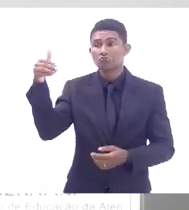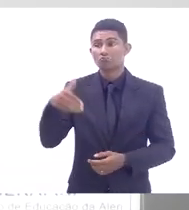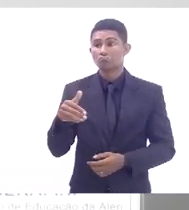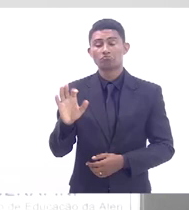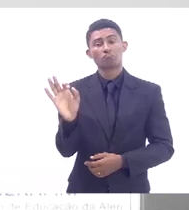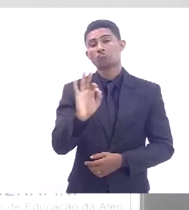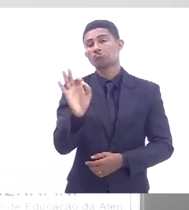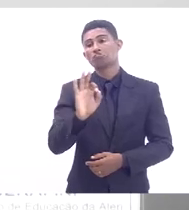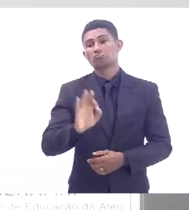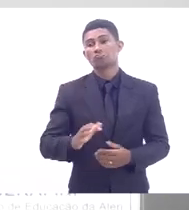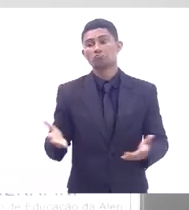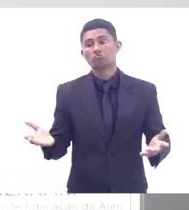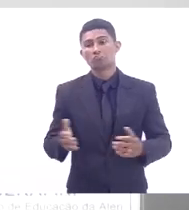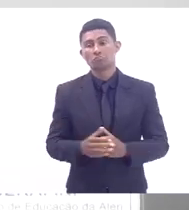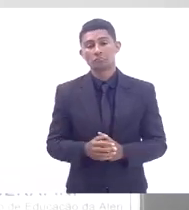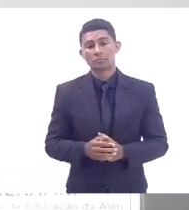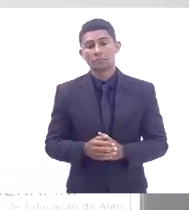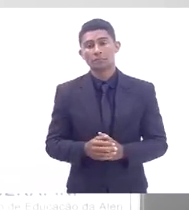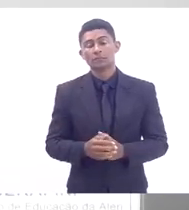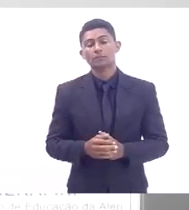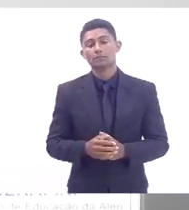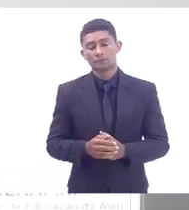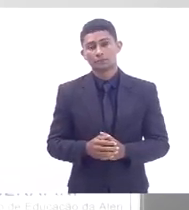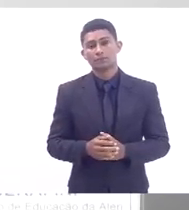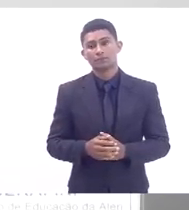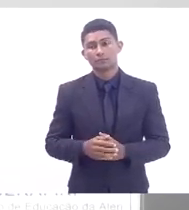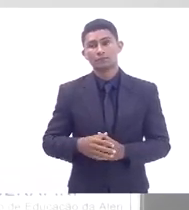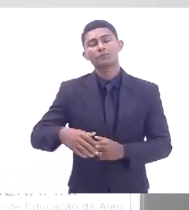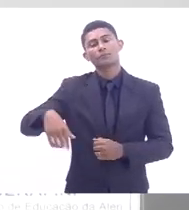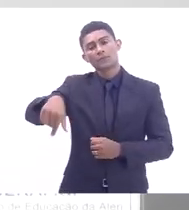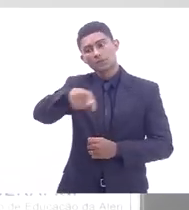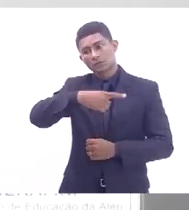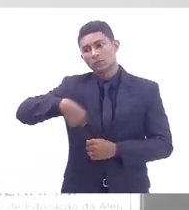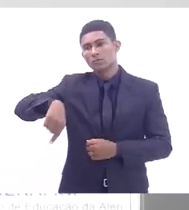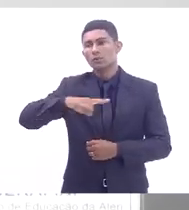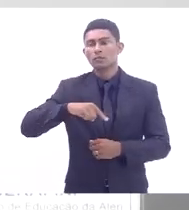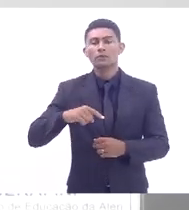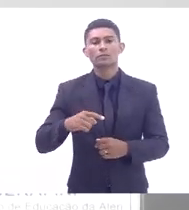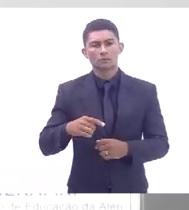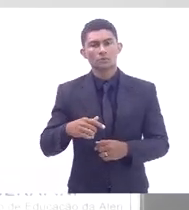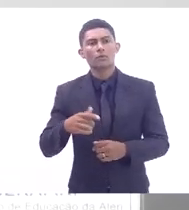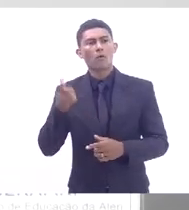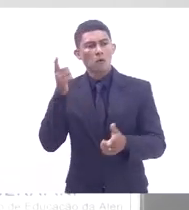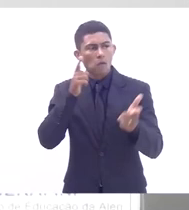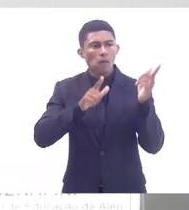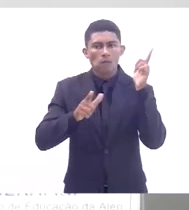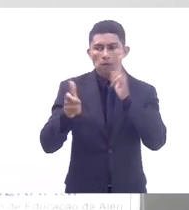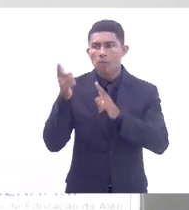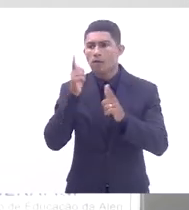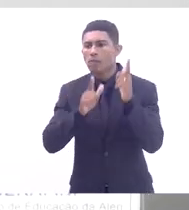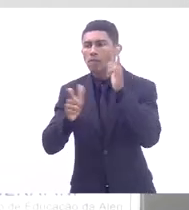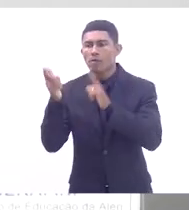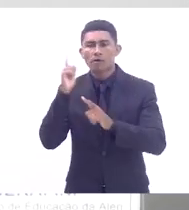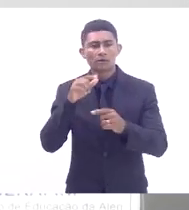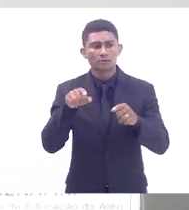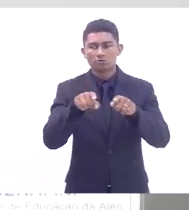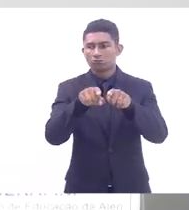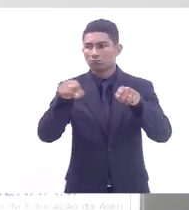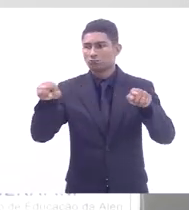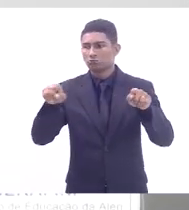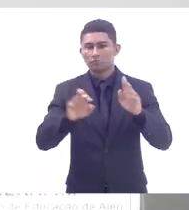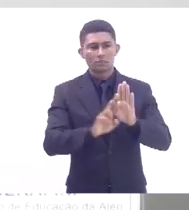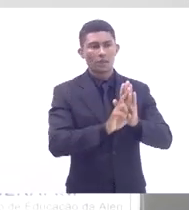fizeram presentes a gente tem conseguido na condução dos trabalhos é contar sempre com a presença de representantes